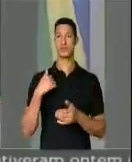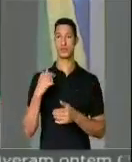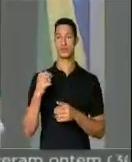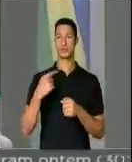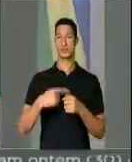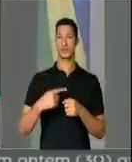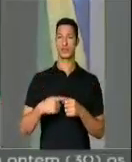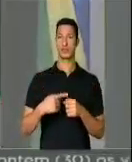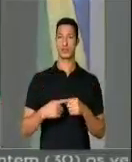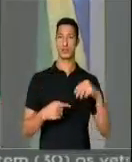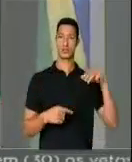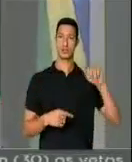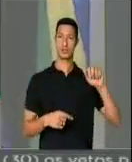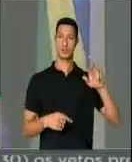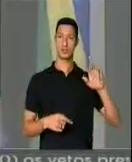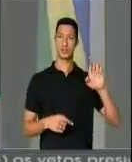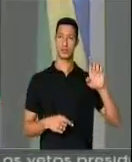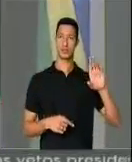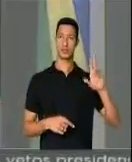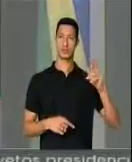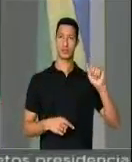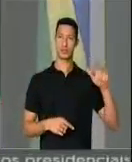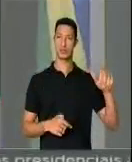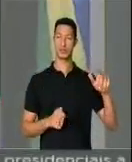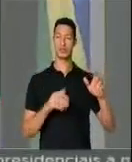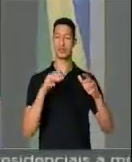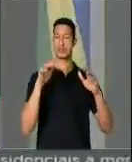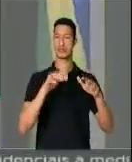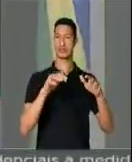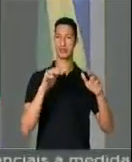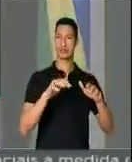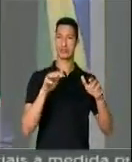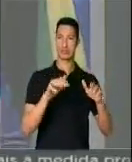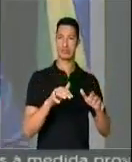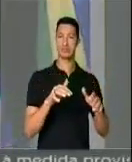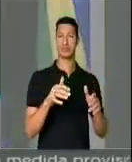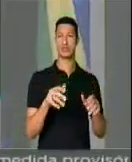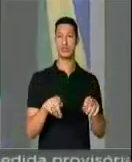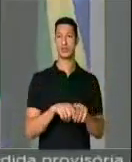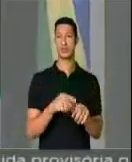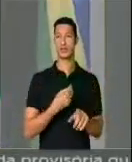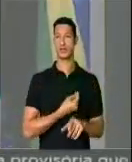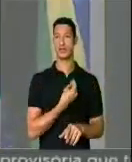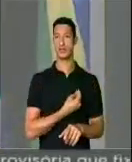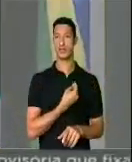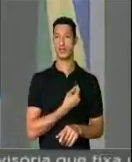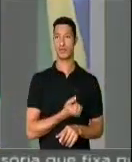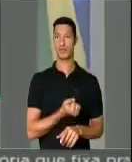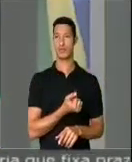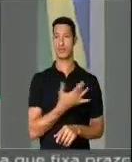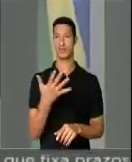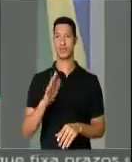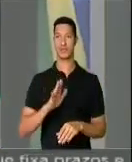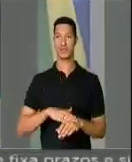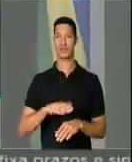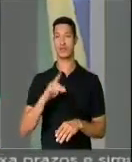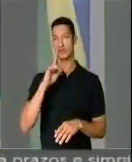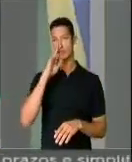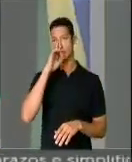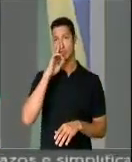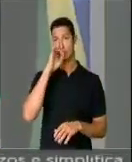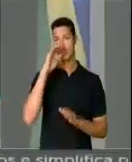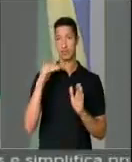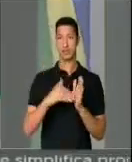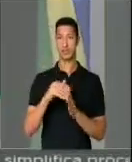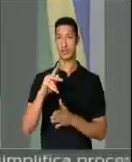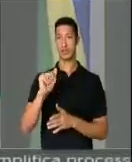a cidade de Marechal Deodoro, que foi uma das cidades mais afetadas, né, que vive uma condição ainda mais grave,